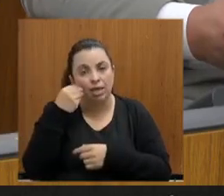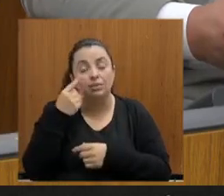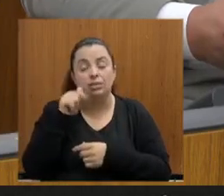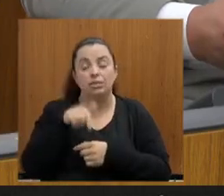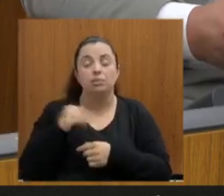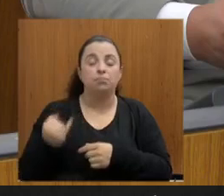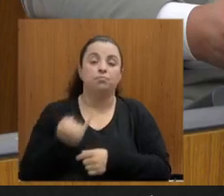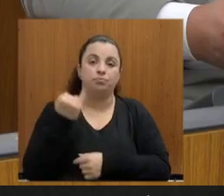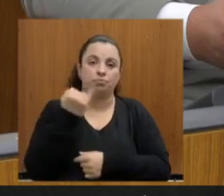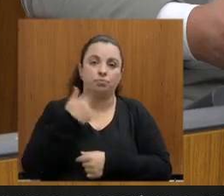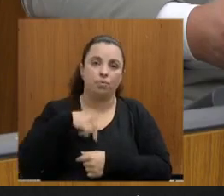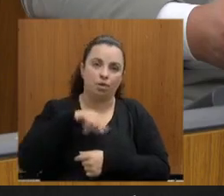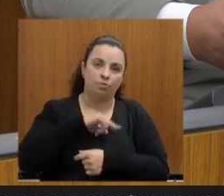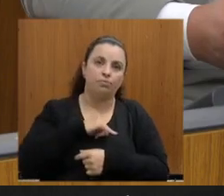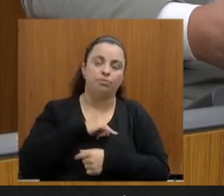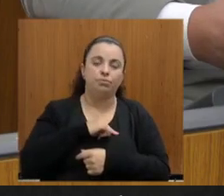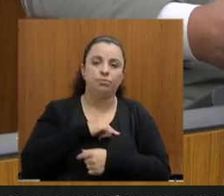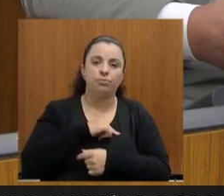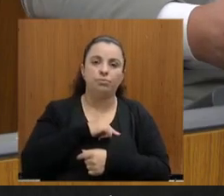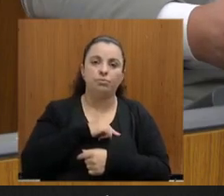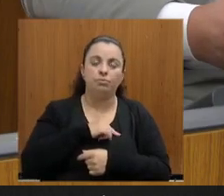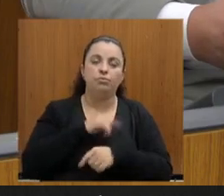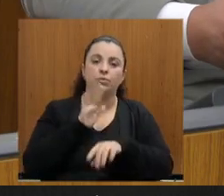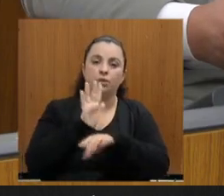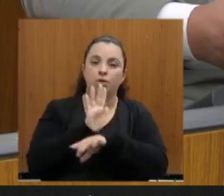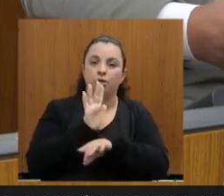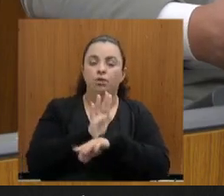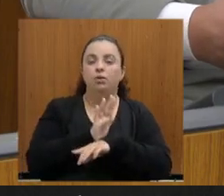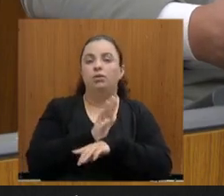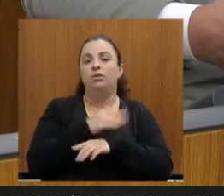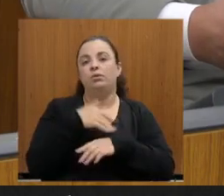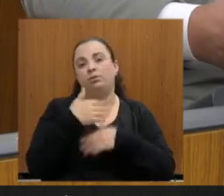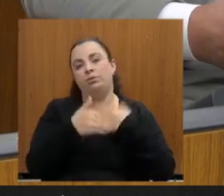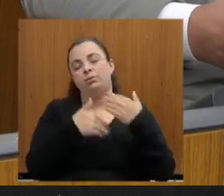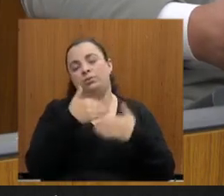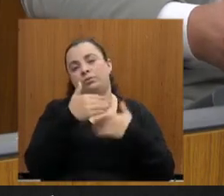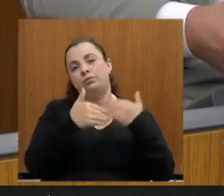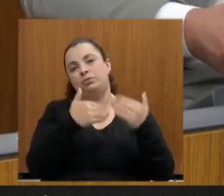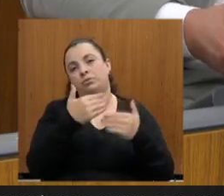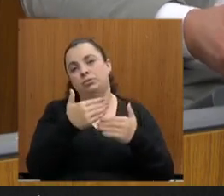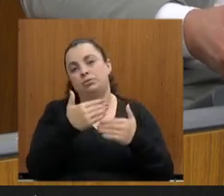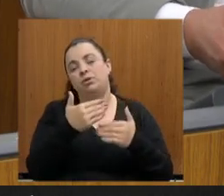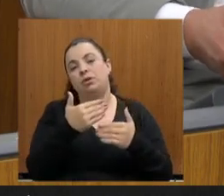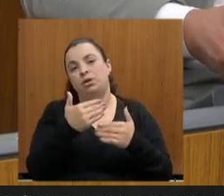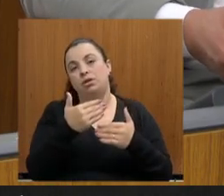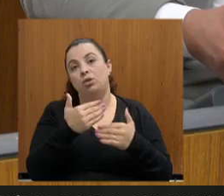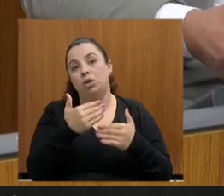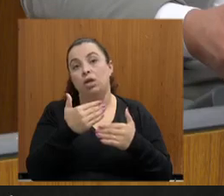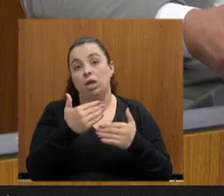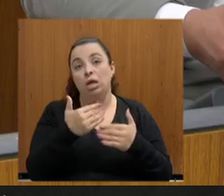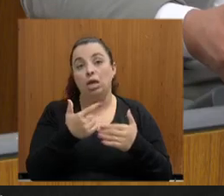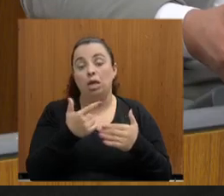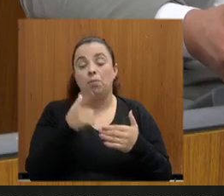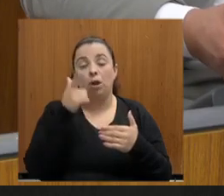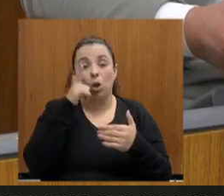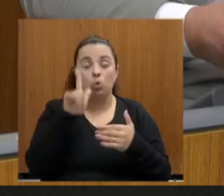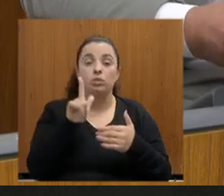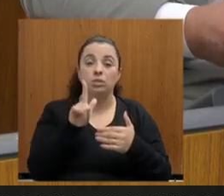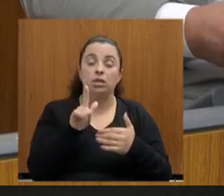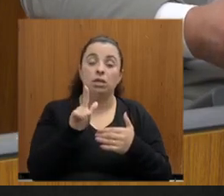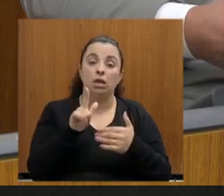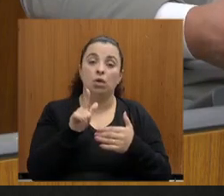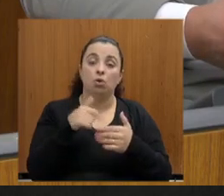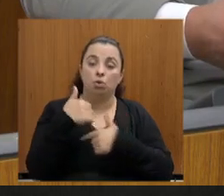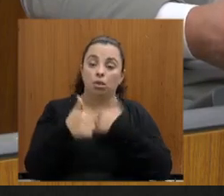para nós é muito importante tem efetivamente ajudado e muito na concepção dos resultados que a gente tem